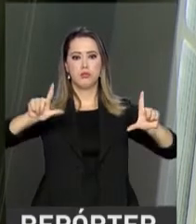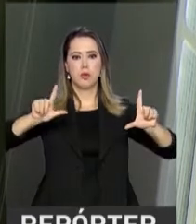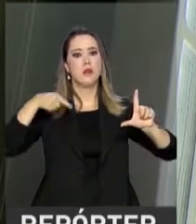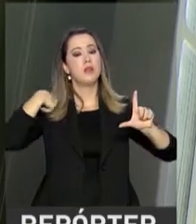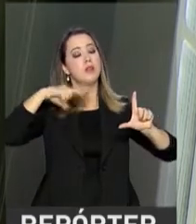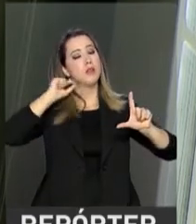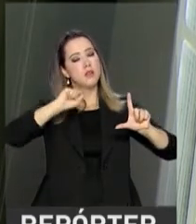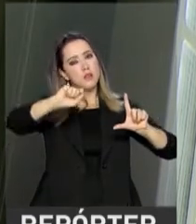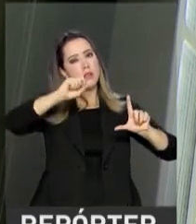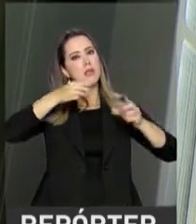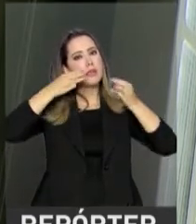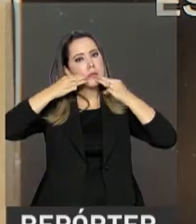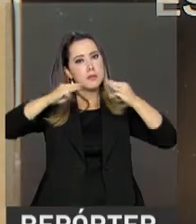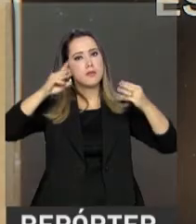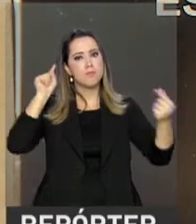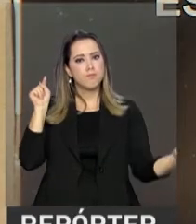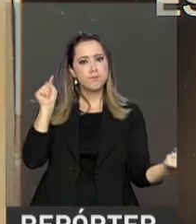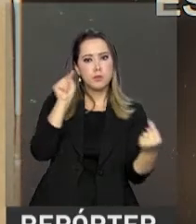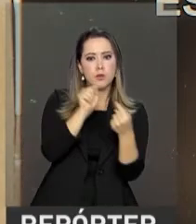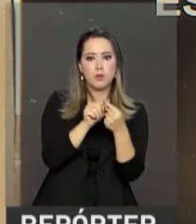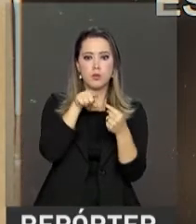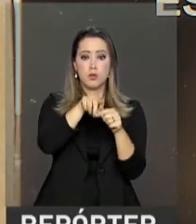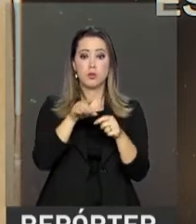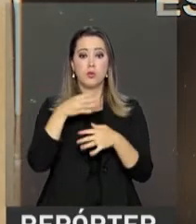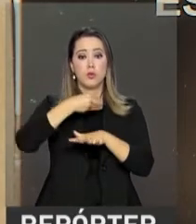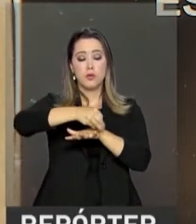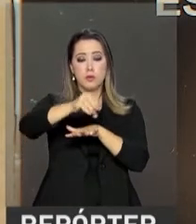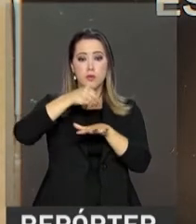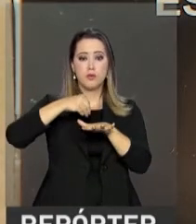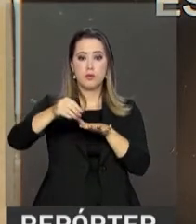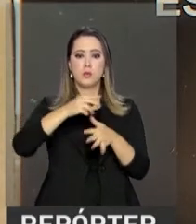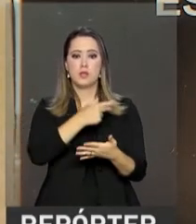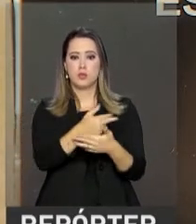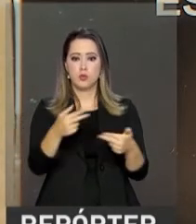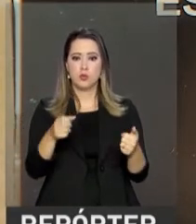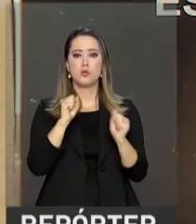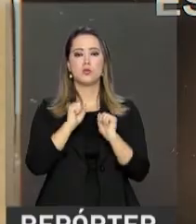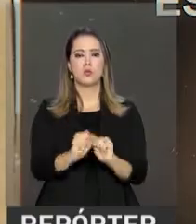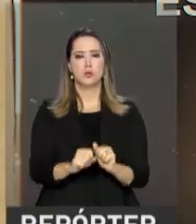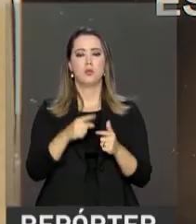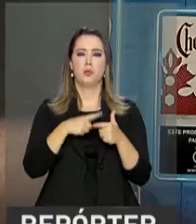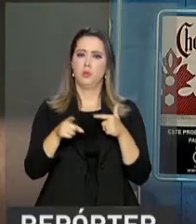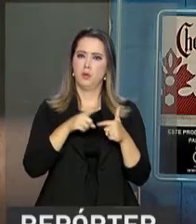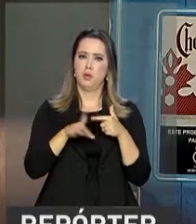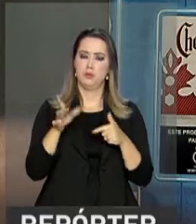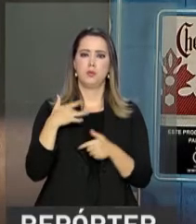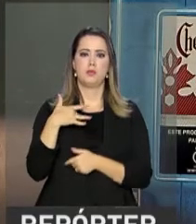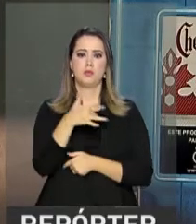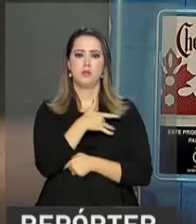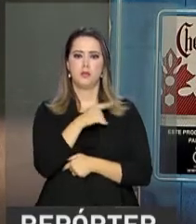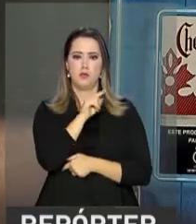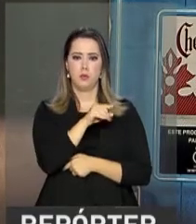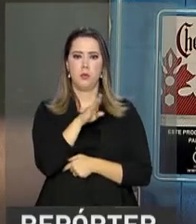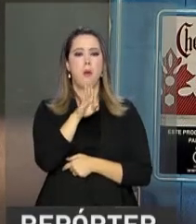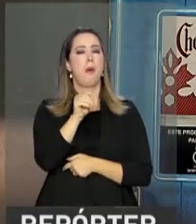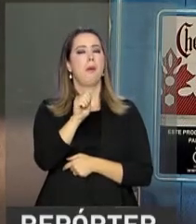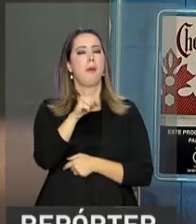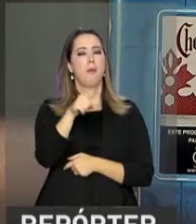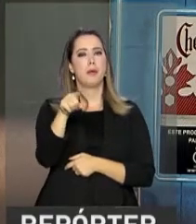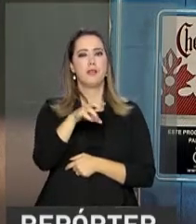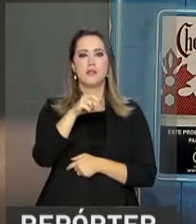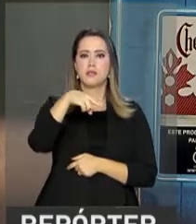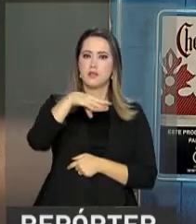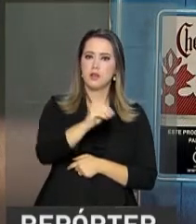as mensagens mais diretas e conformações de substâncias nocivas à saúde como o benzeno por exemplo